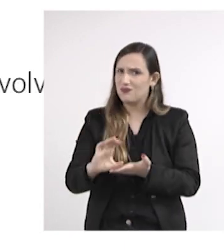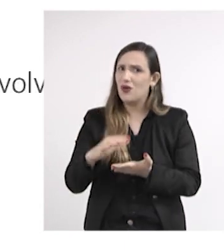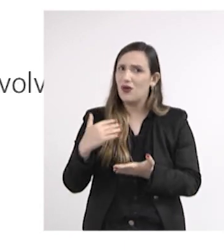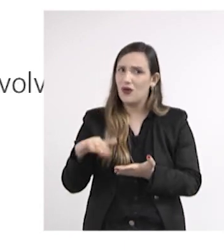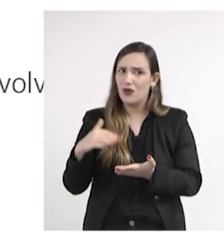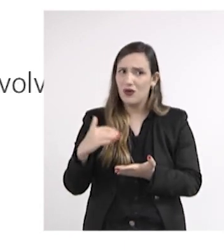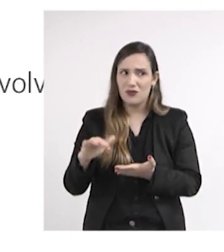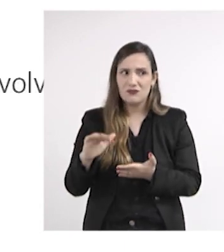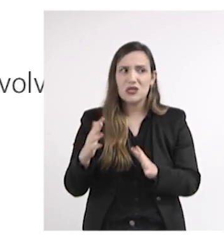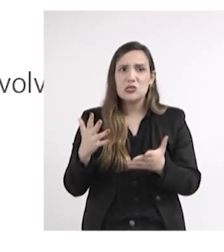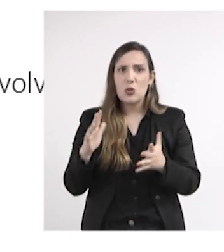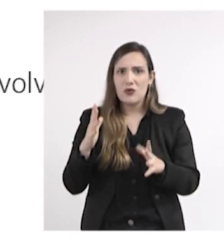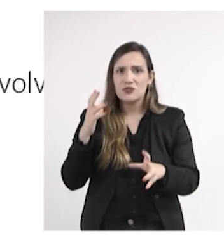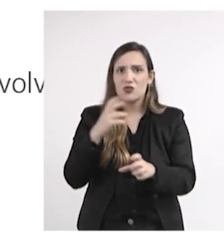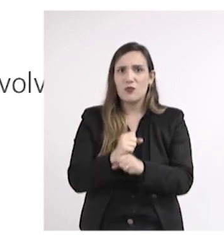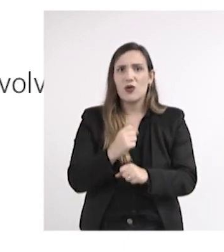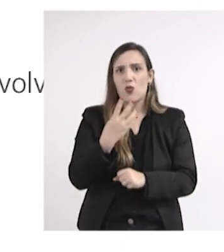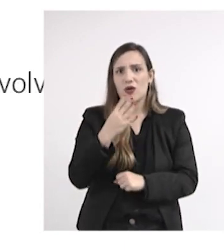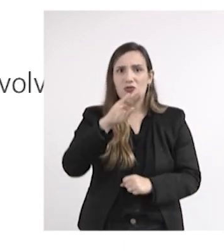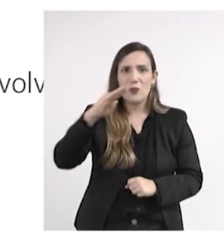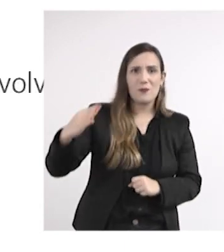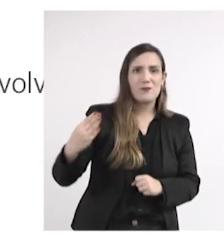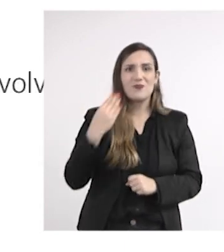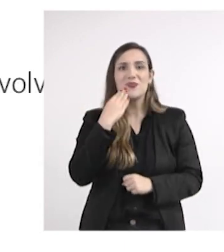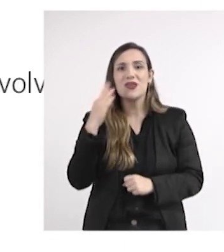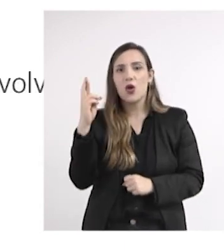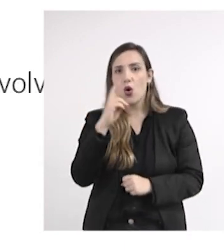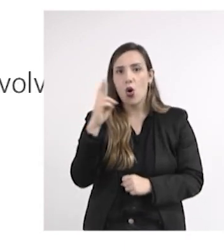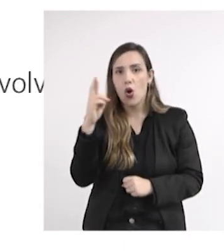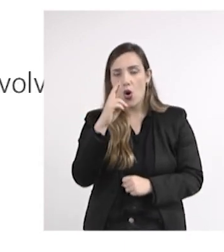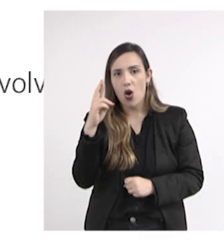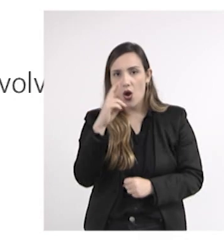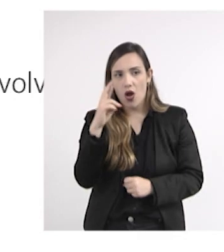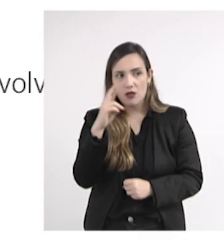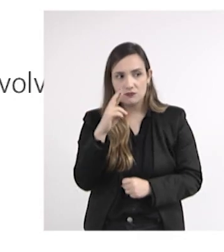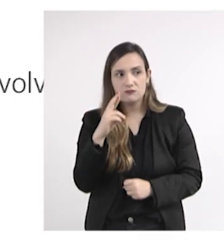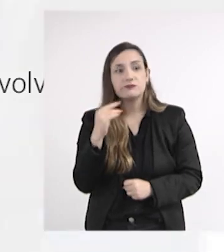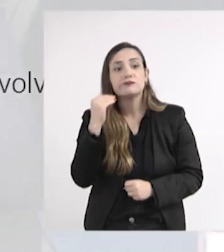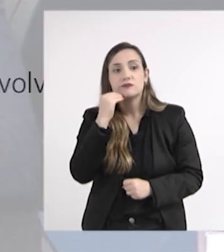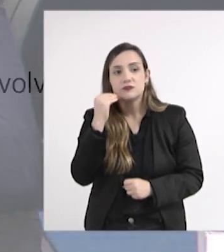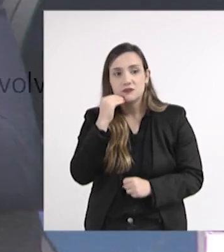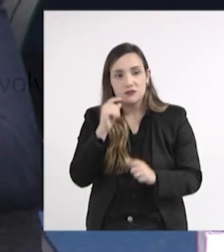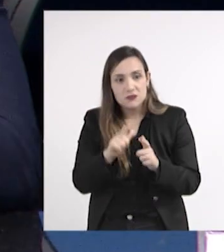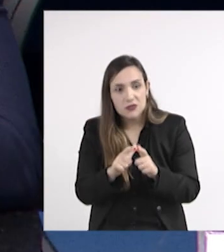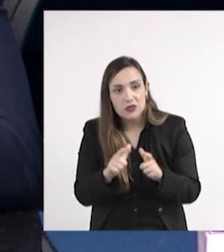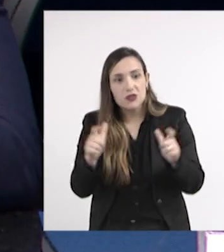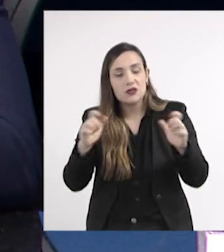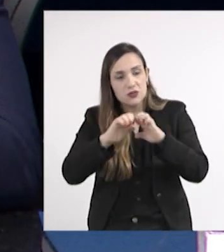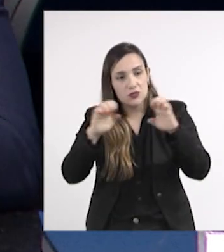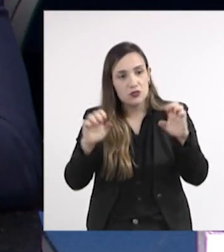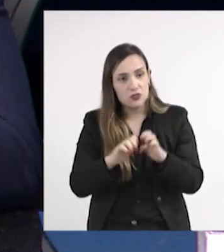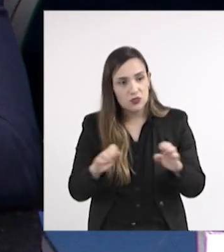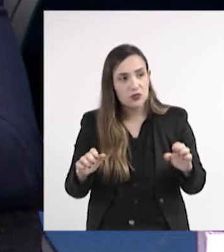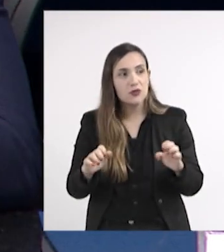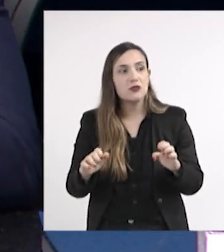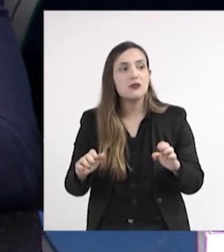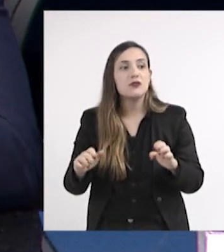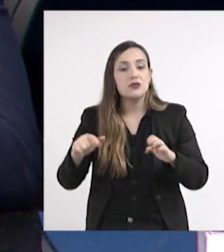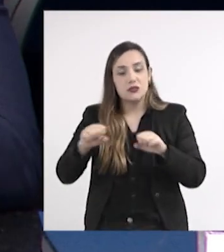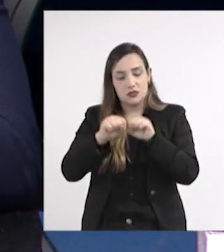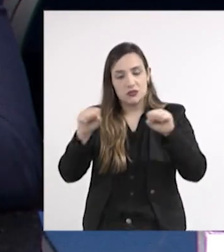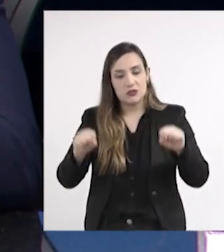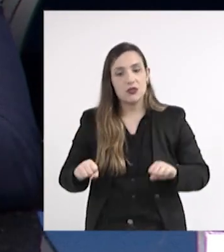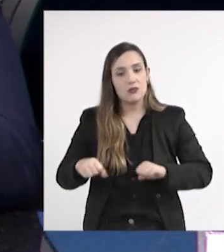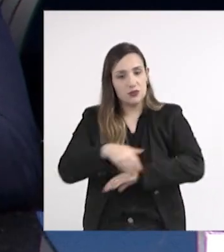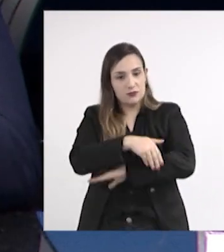supera a quantia de 4 bilhões de reais, com vistas à ampliação, melhoria da infraestrutura do sistema rodoviário,